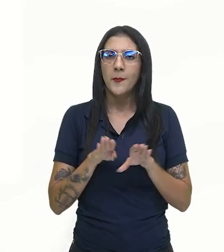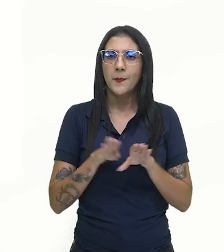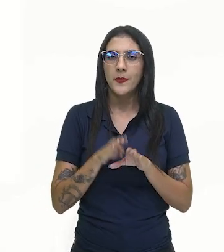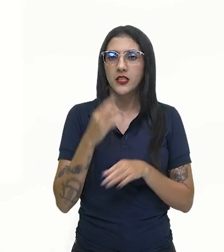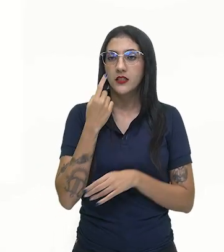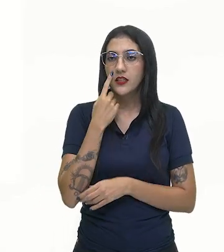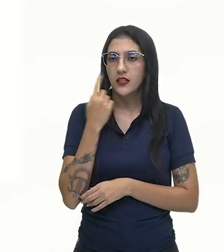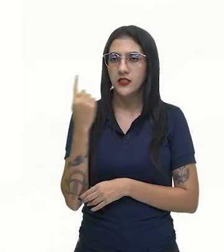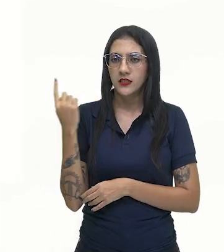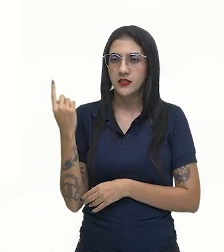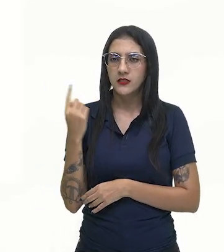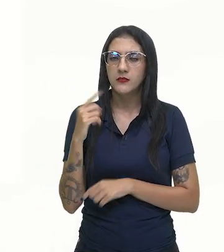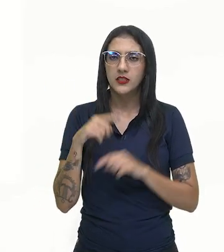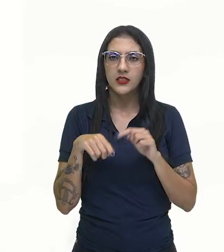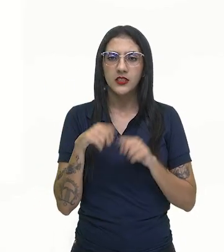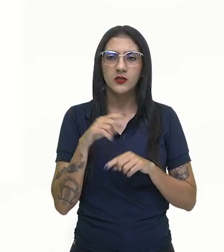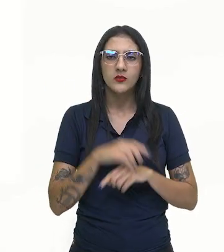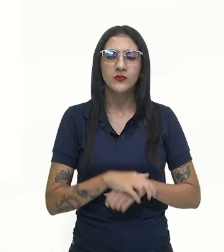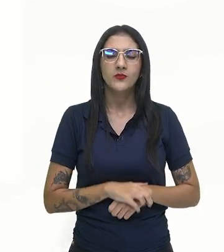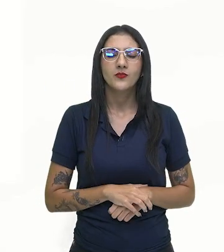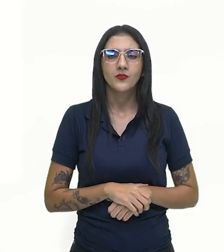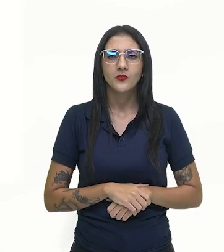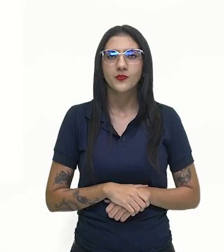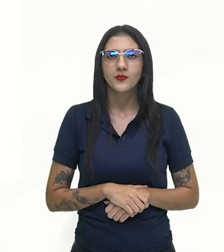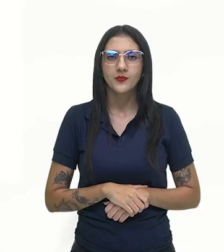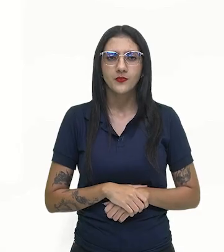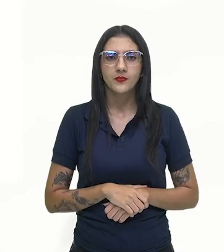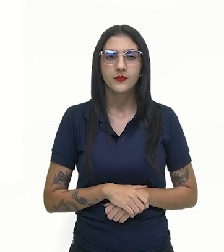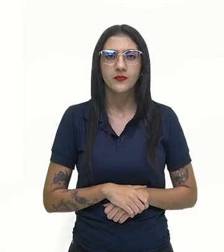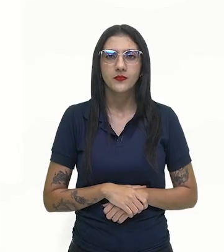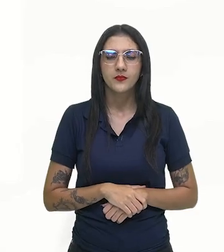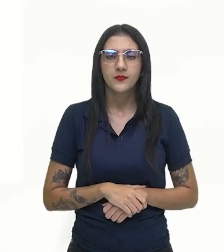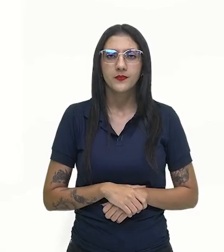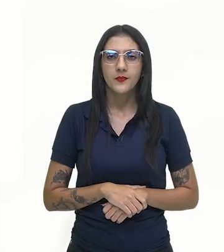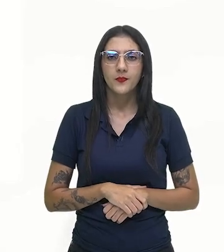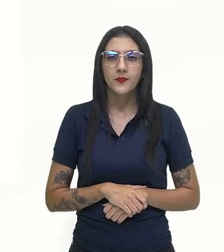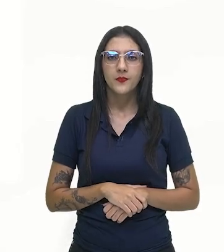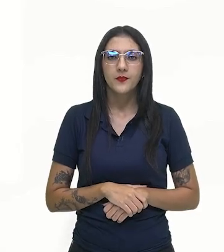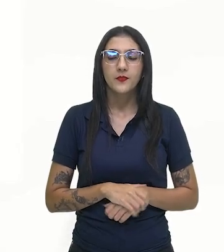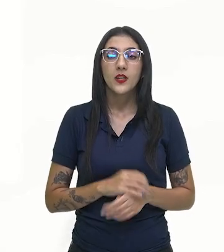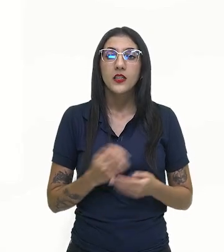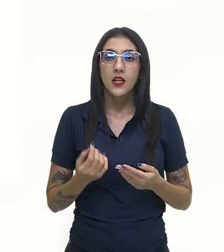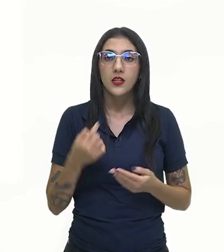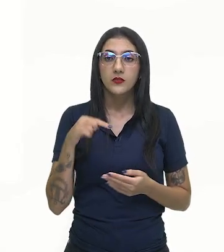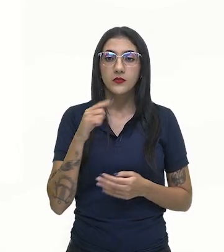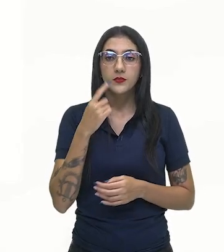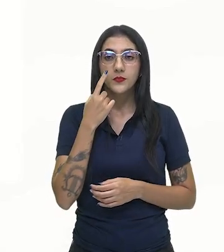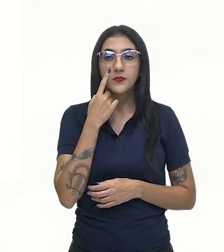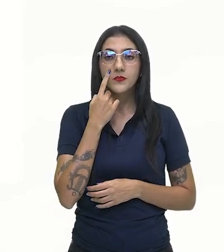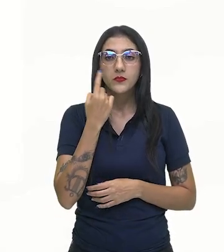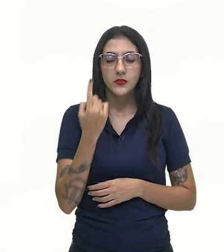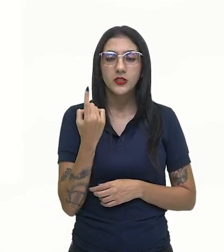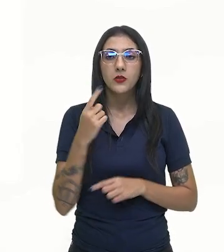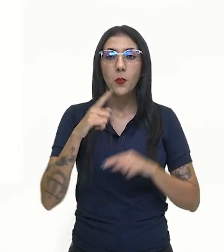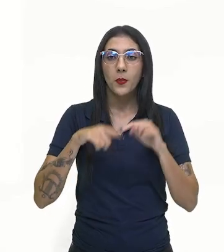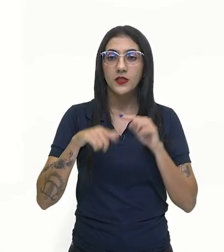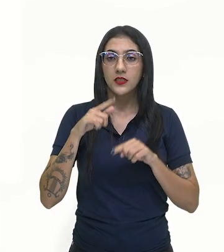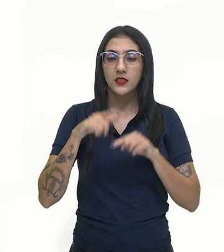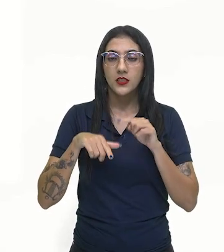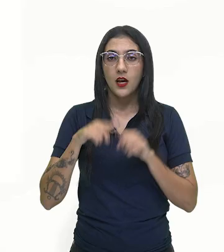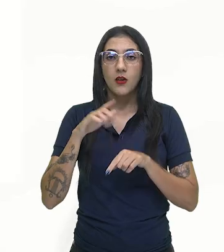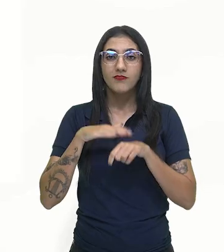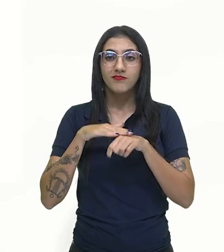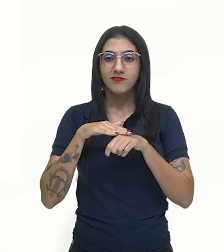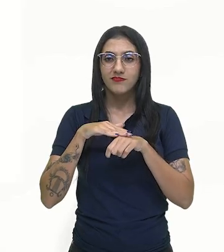de decantação. Ok? E aí, observe que o líquido mais denso, que é a água, né?